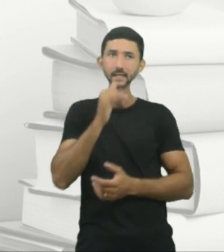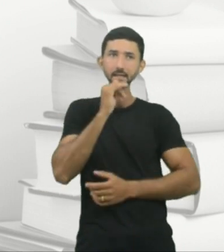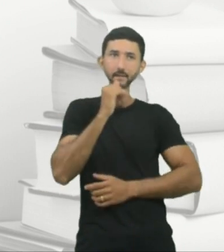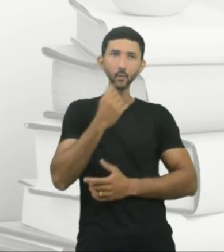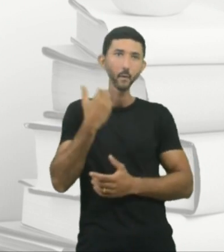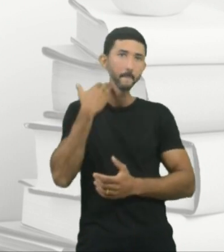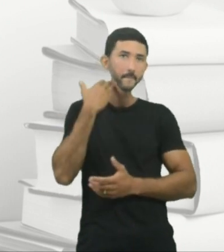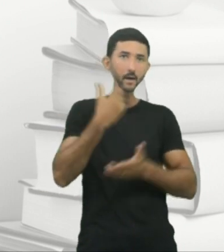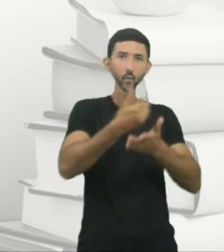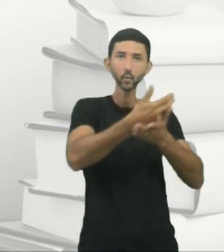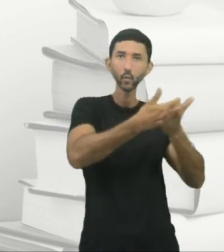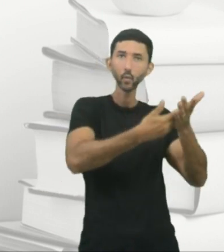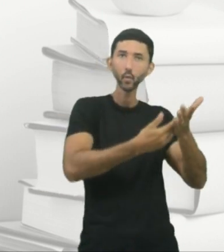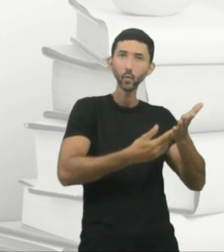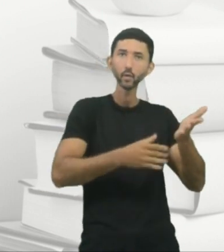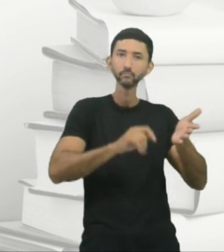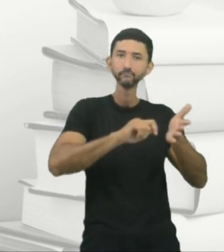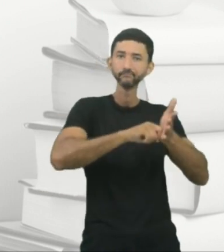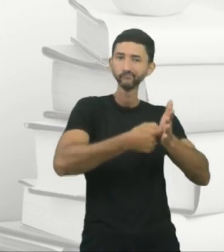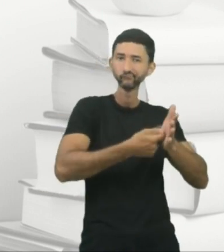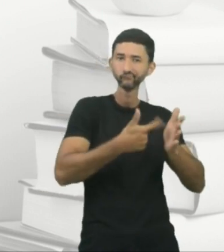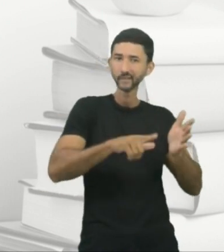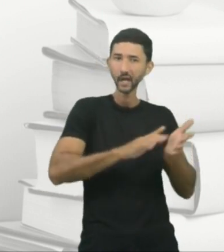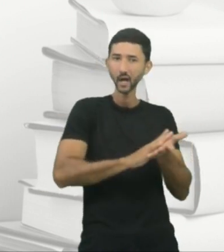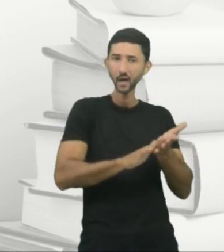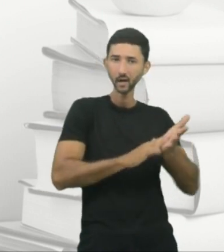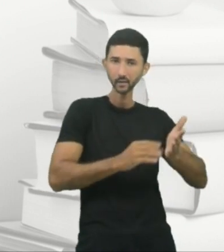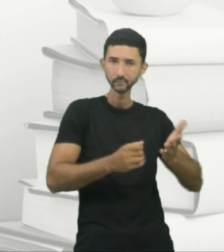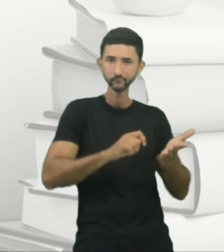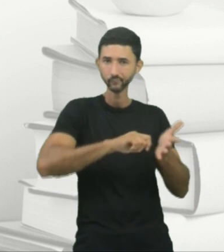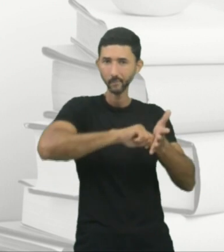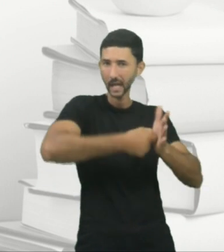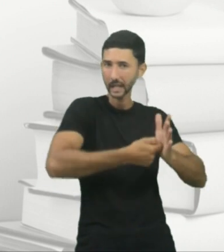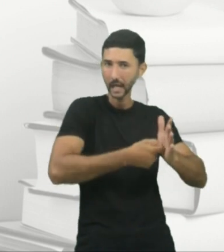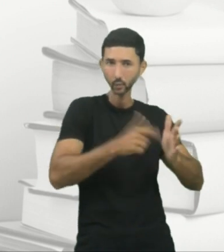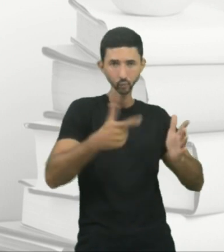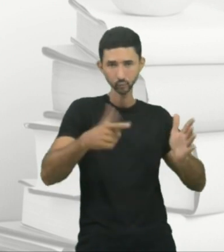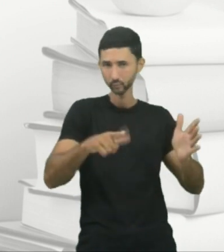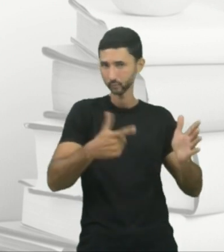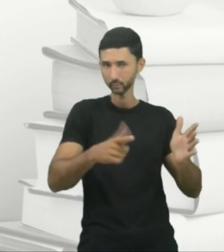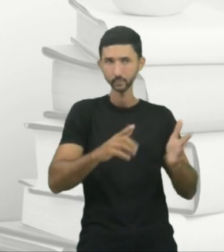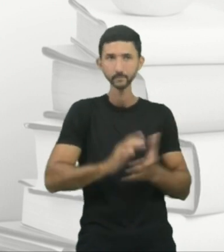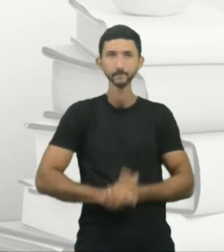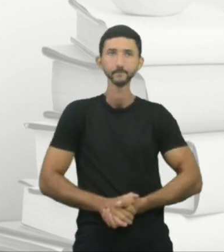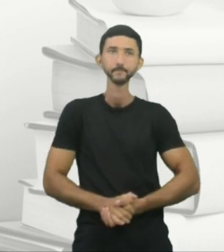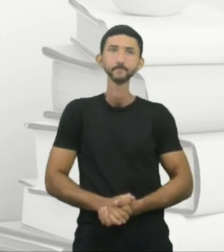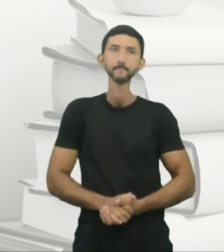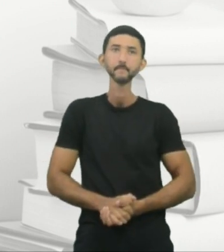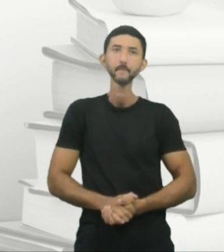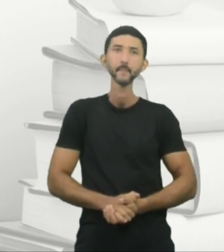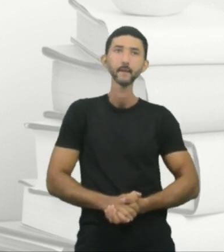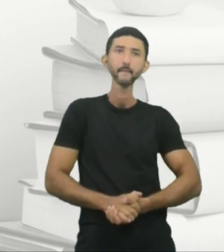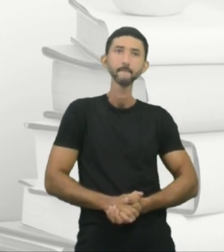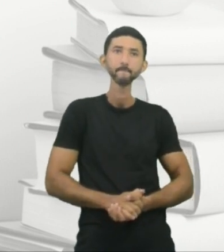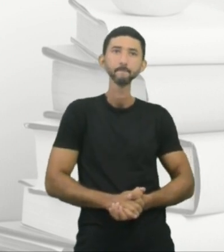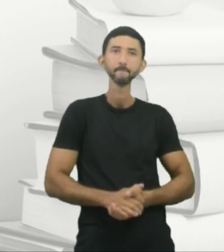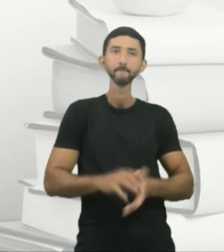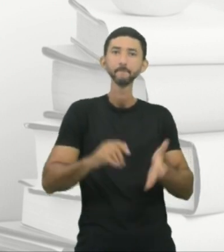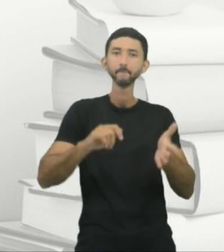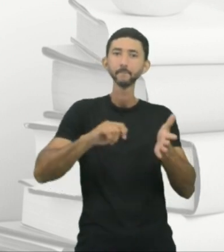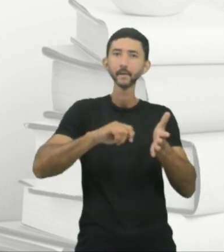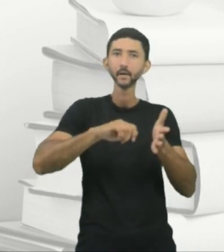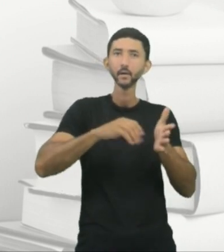conta apresenta, olha, saldo bloqueado, nada, não tem nada bloqueado, 0, 0. Saldo bloqueado entre